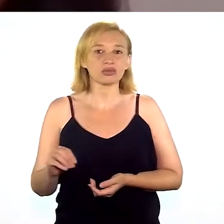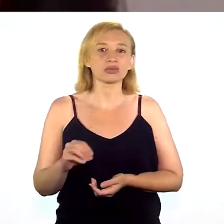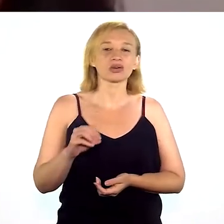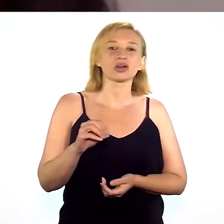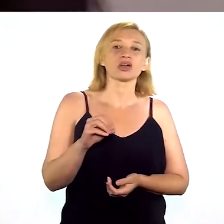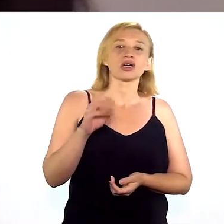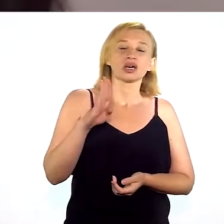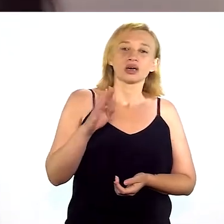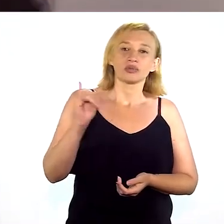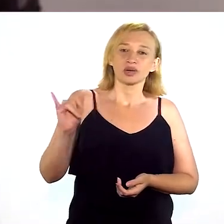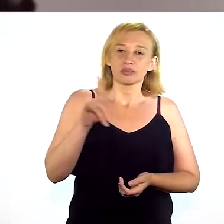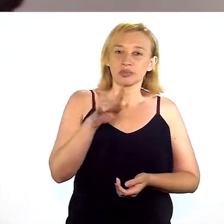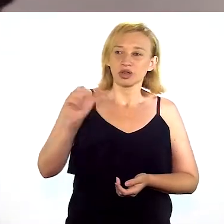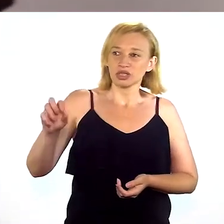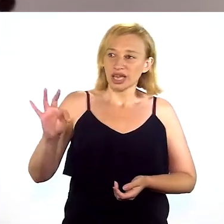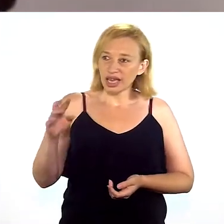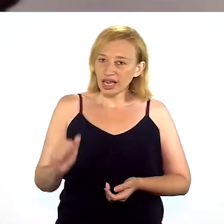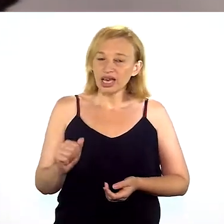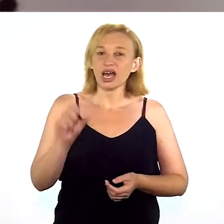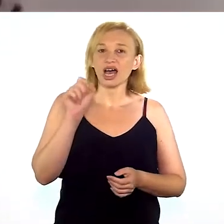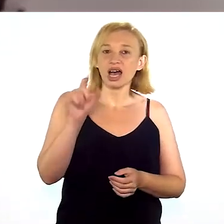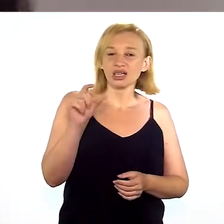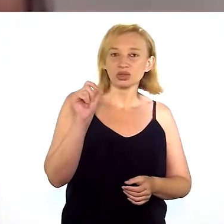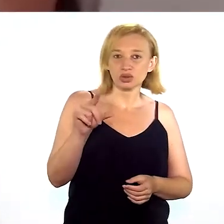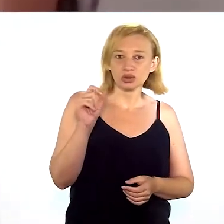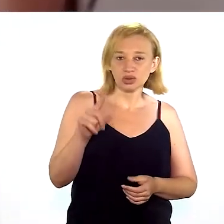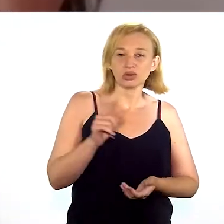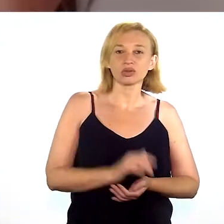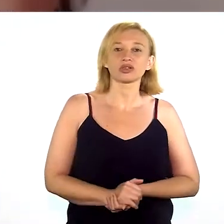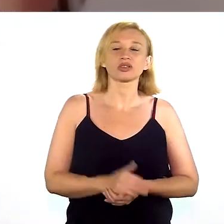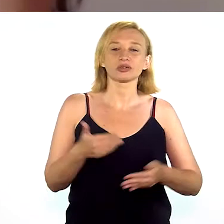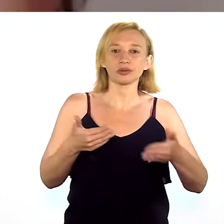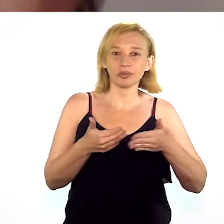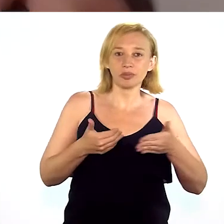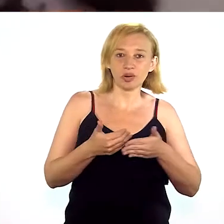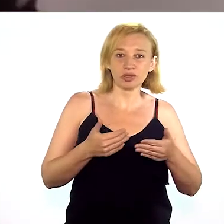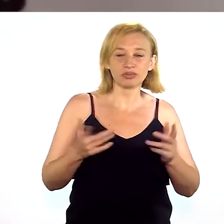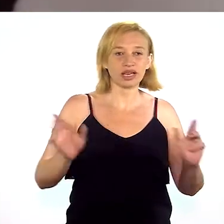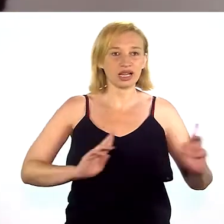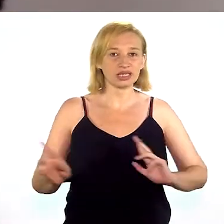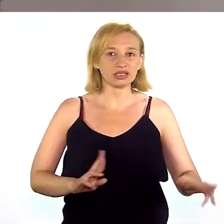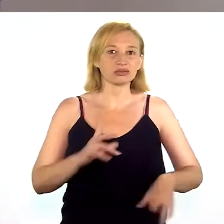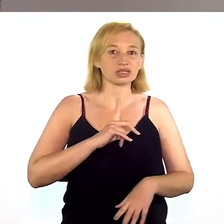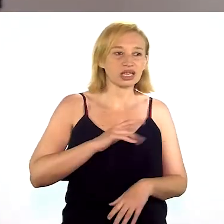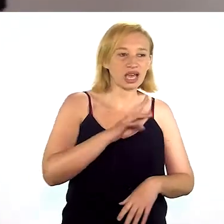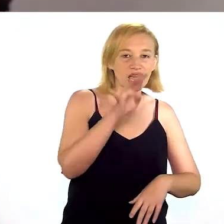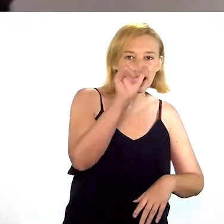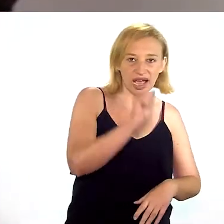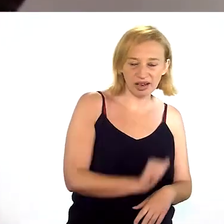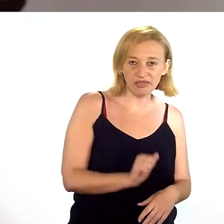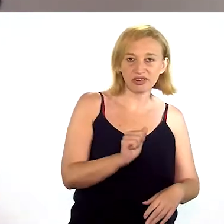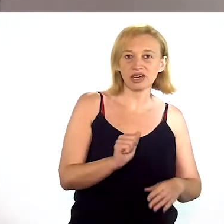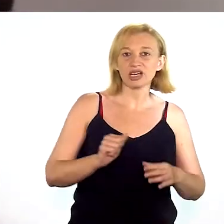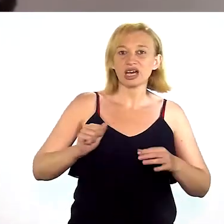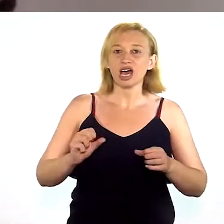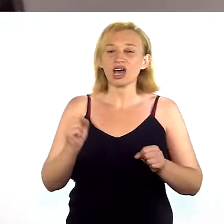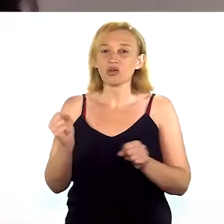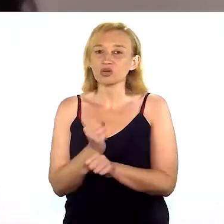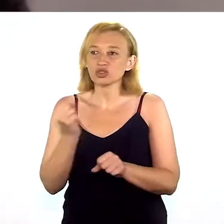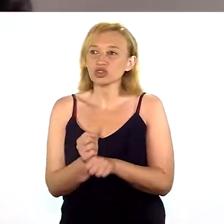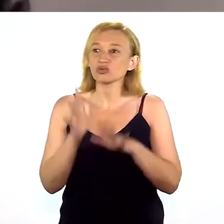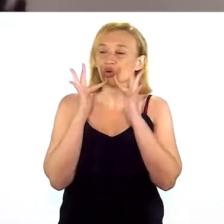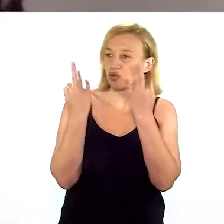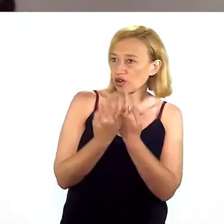pela Biblioteca Azul. E sim, tem uma relação bem próxima, né, com o livro da Rafa, que é a construção de uma